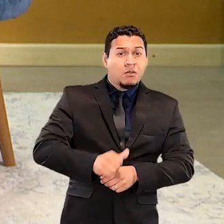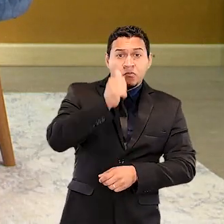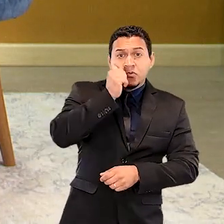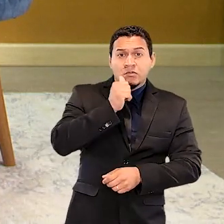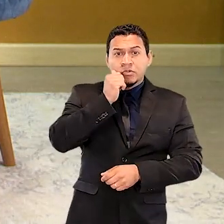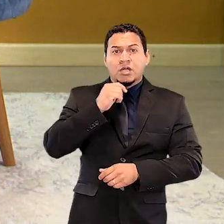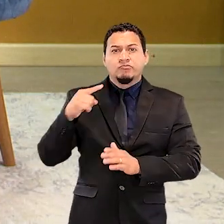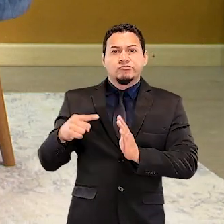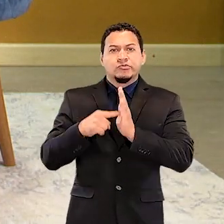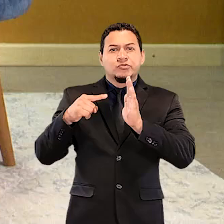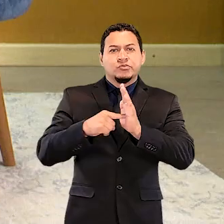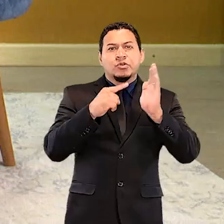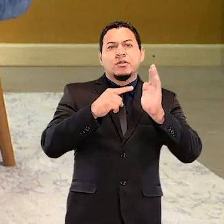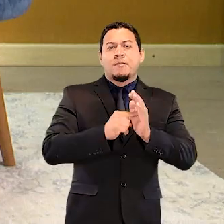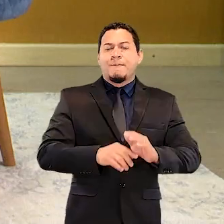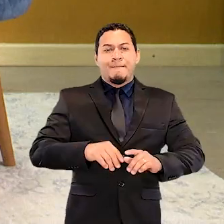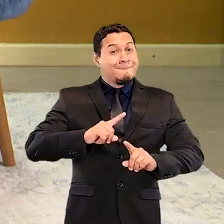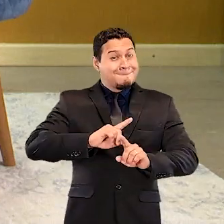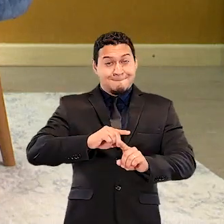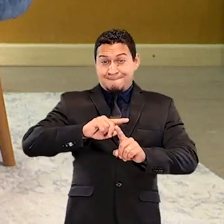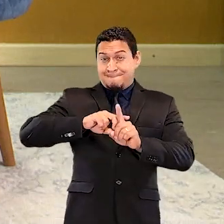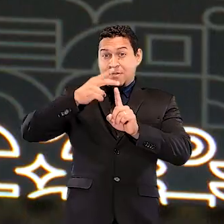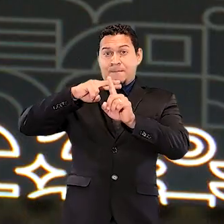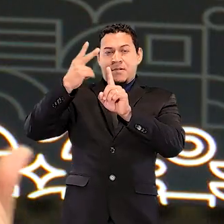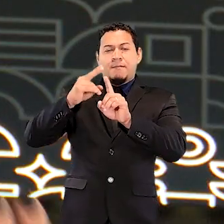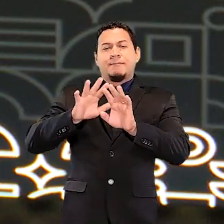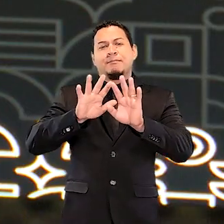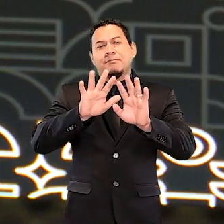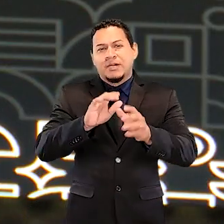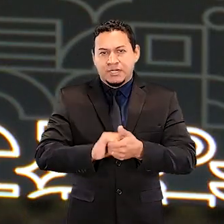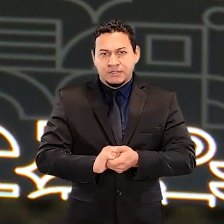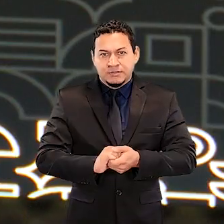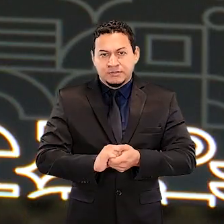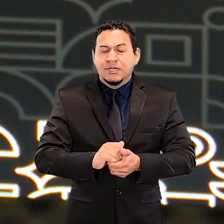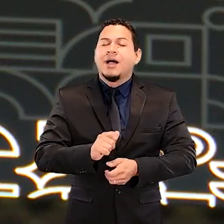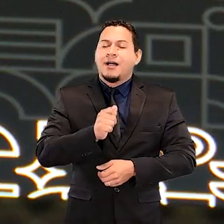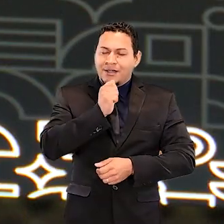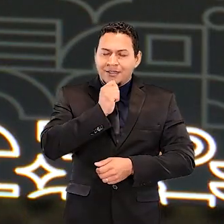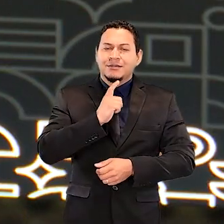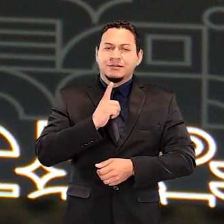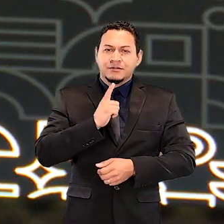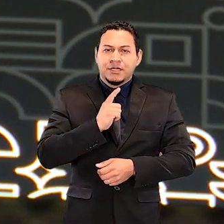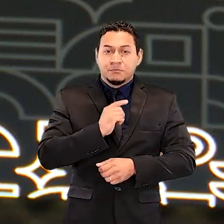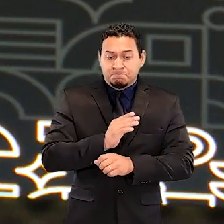estão denunciando mais. Porém, ainda o silêncio, né,